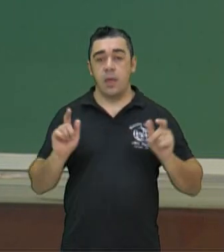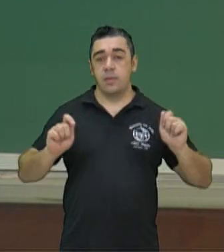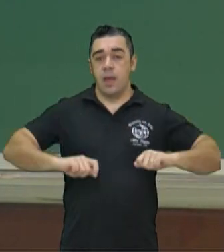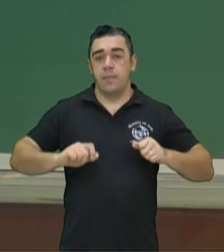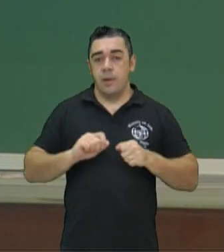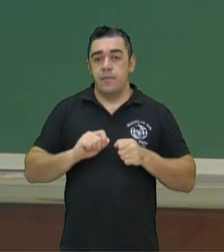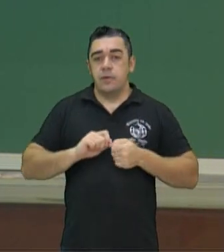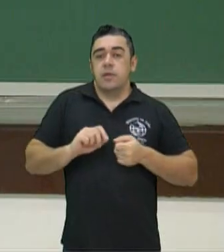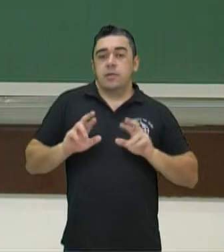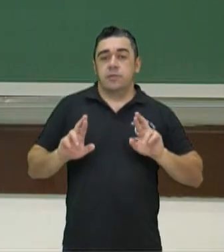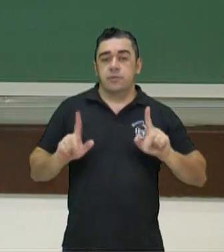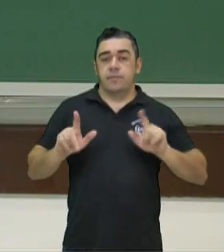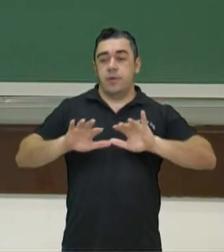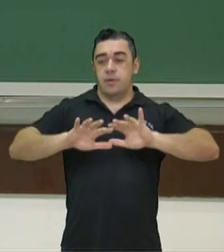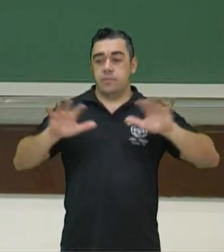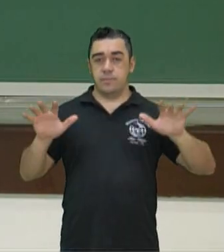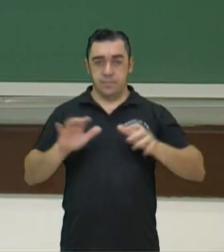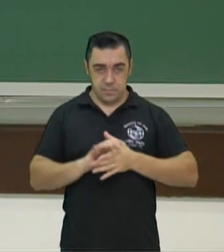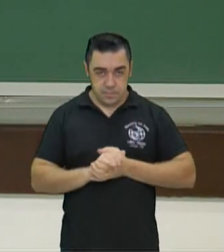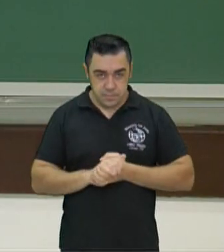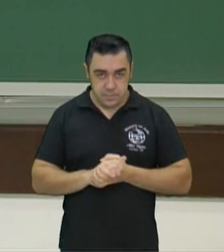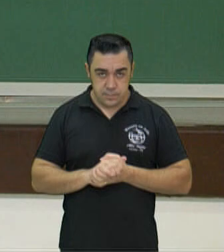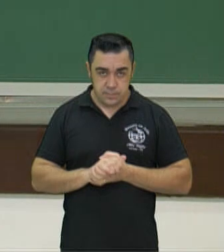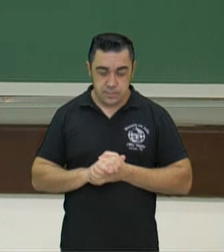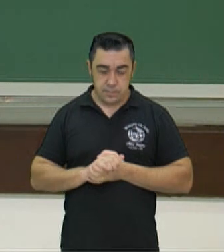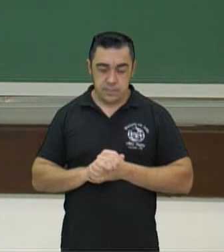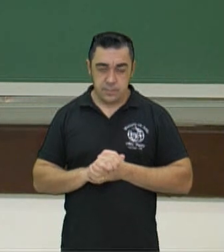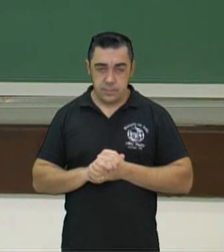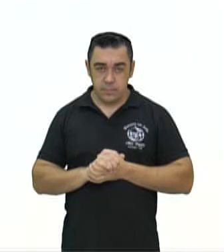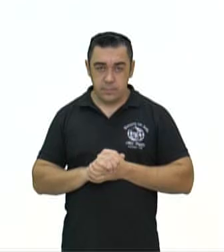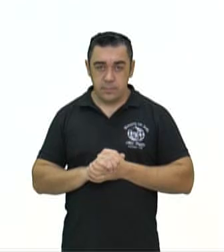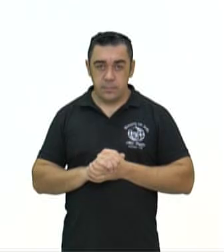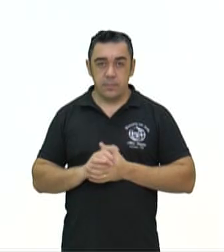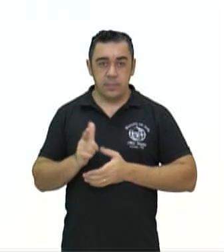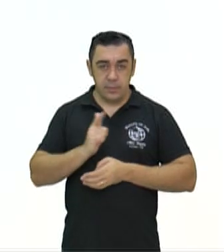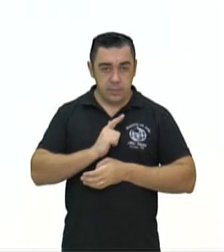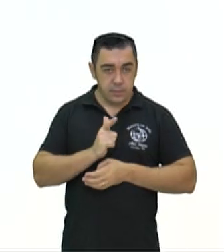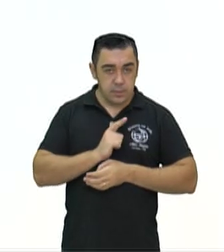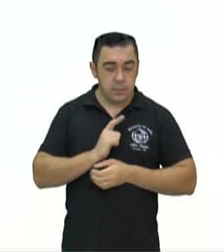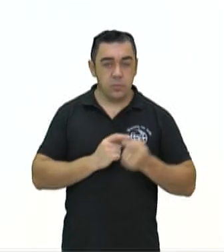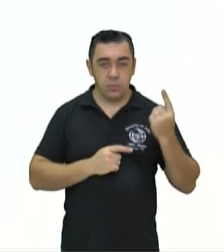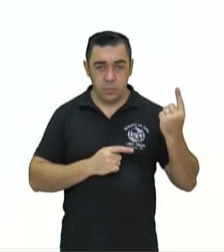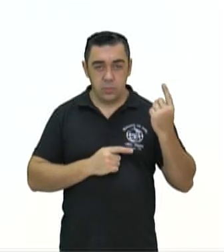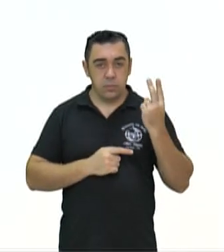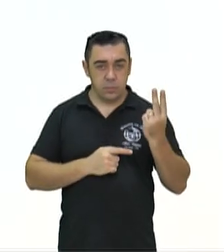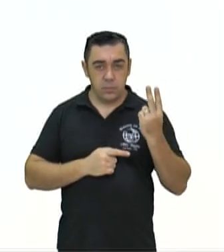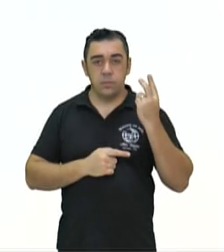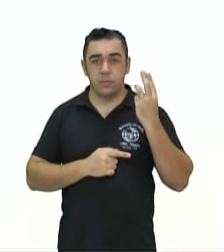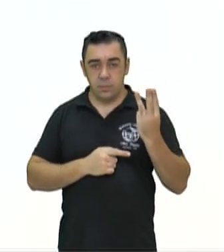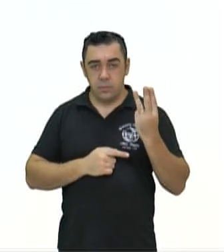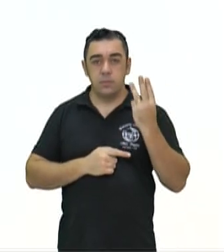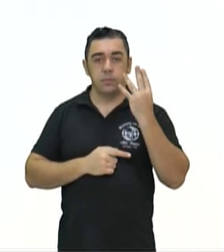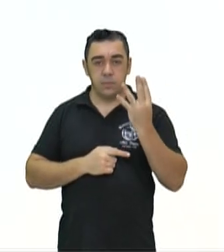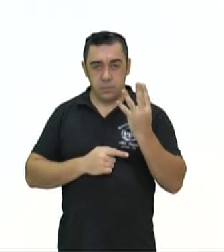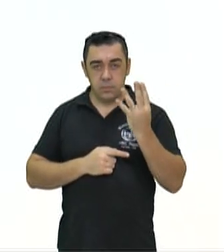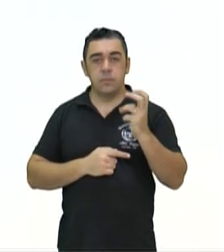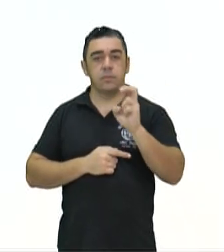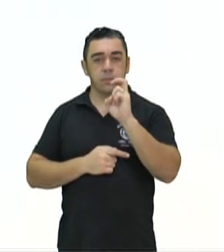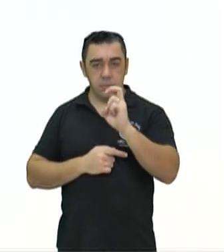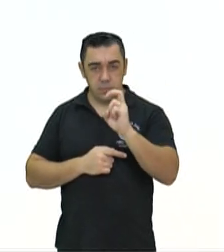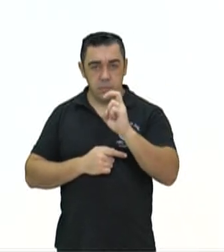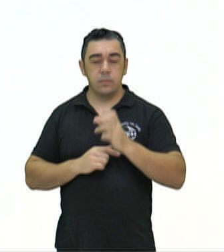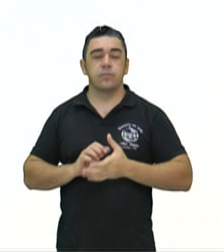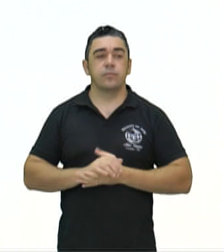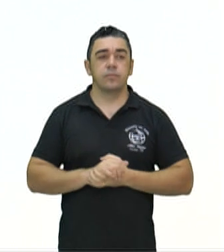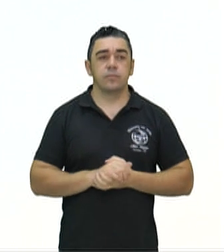conseguir distinguir bem. Então, vamos lá. Com os algarismos 1, 2, 3, 4 e